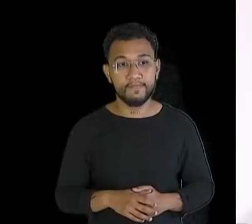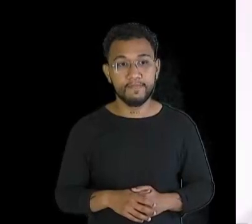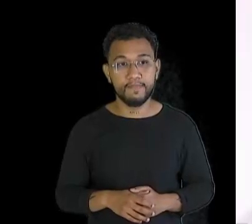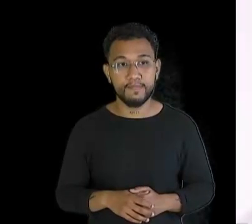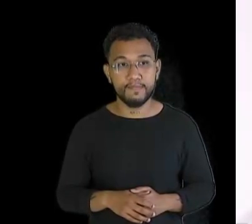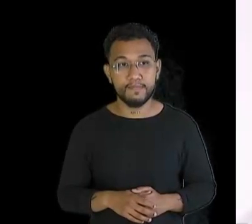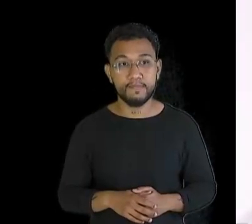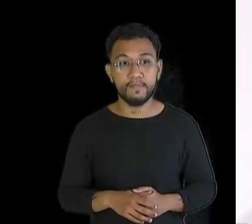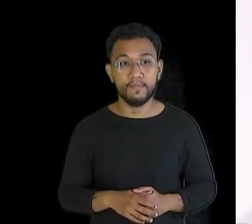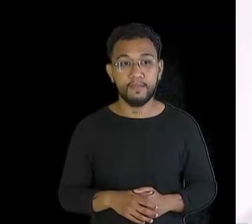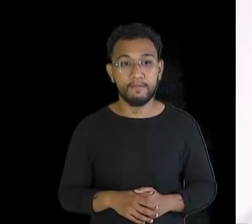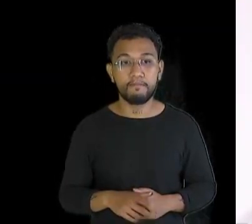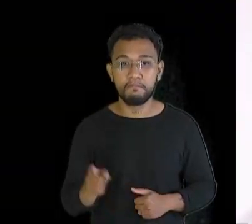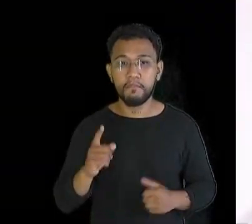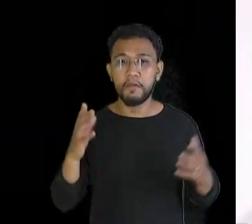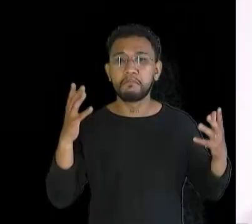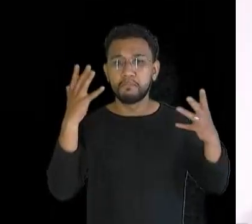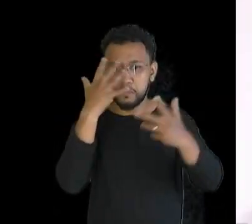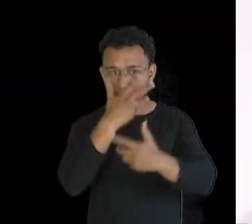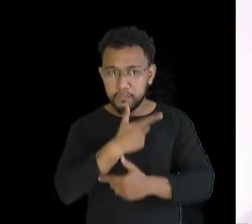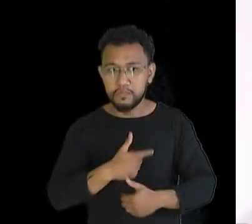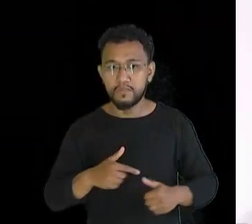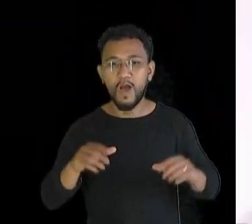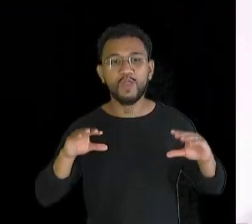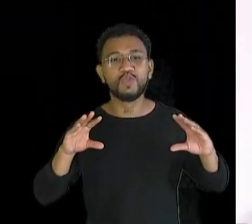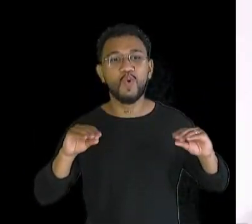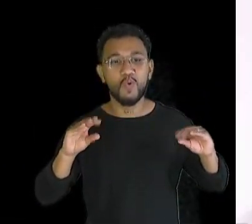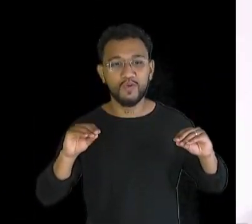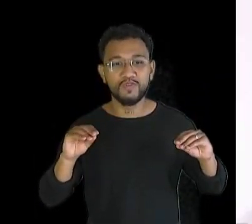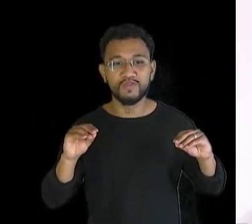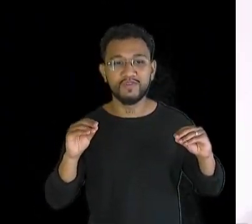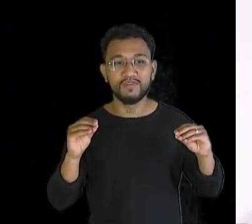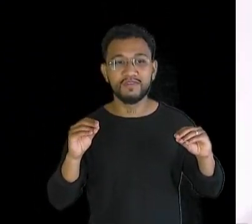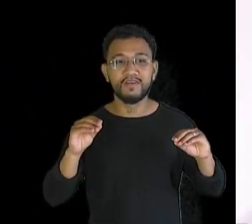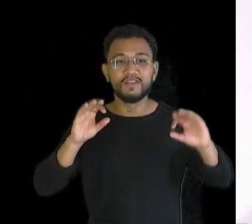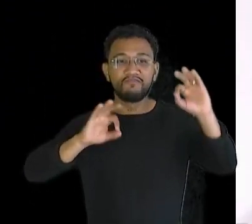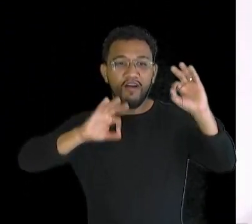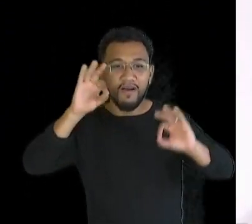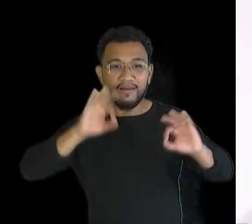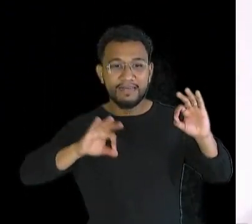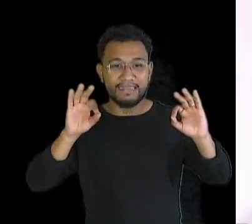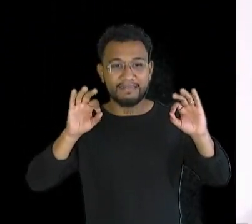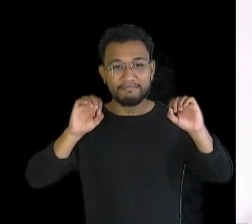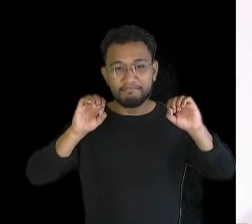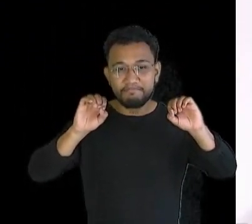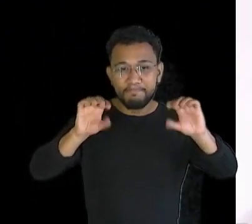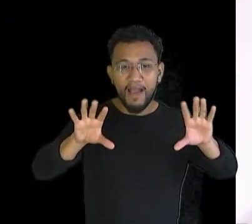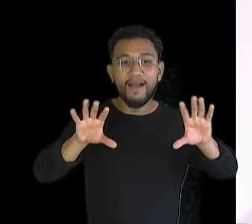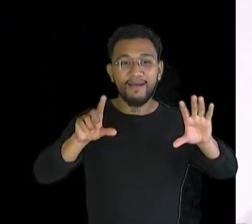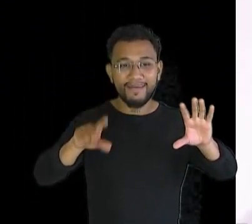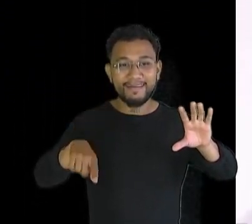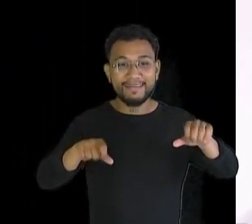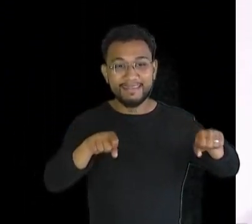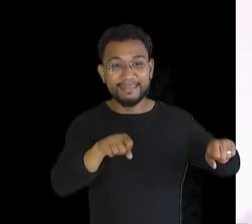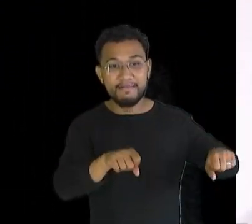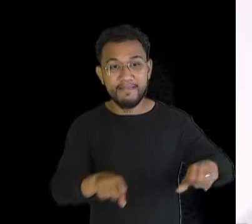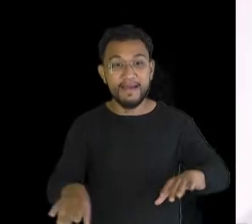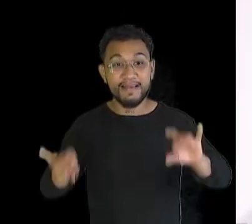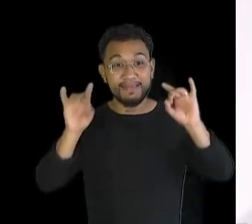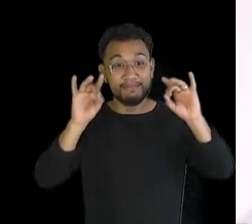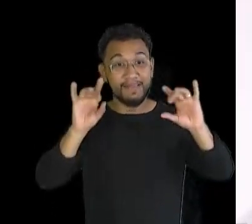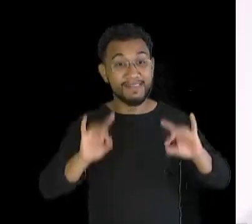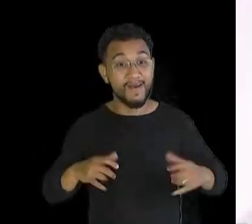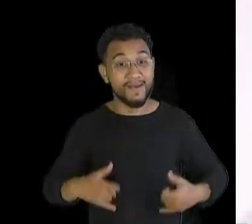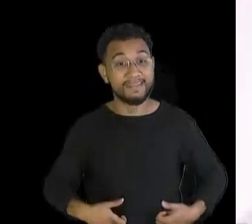Muito bem. E aí, olha que bonita noite a Casa do Estudante. Aí a fachada, a gente faz essa iluminação especial na semana do aniversário da casa.